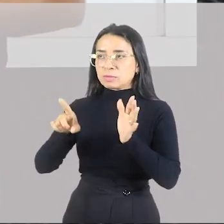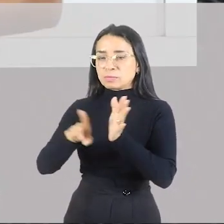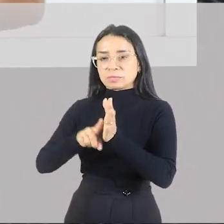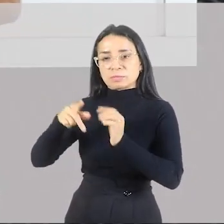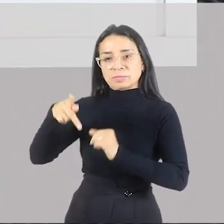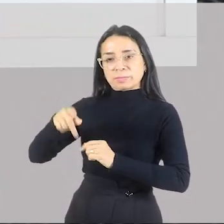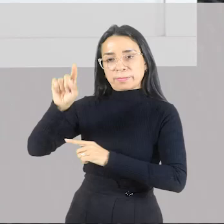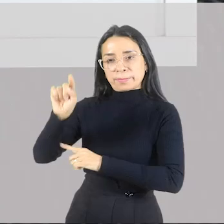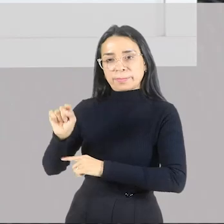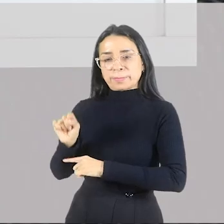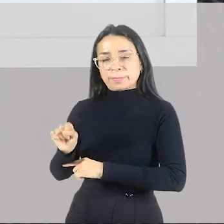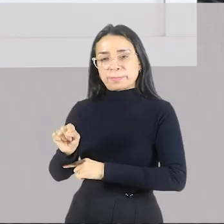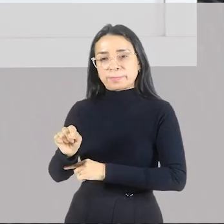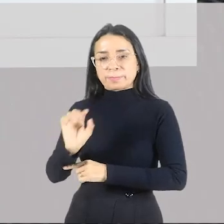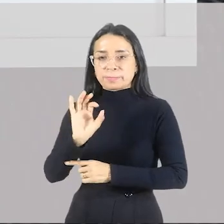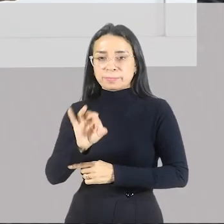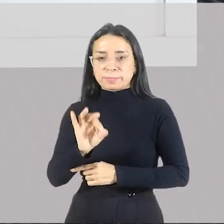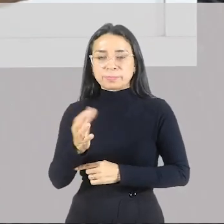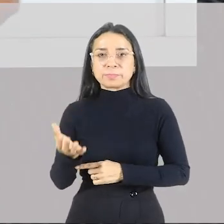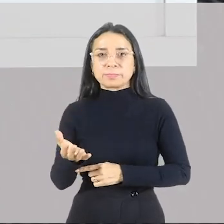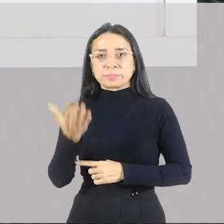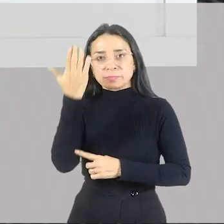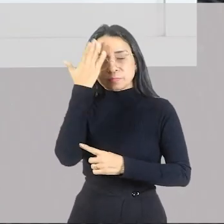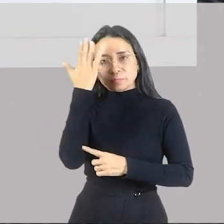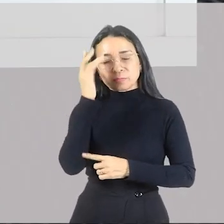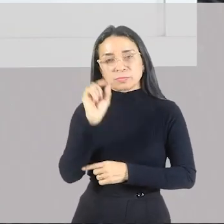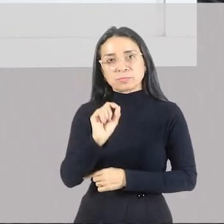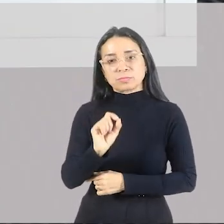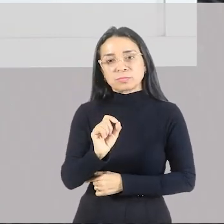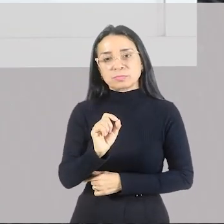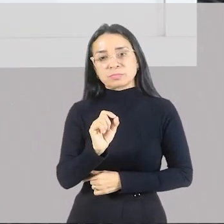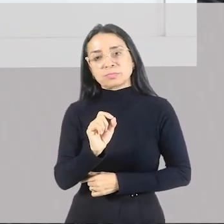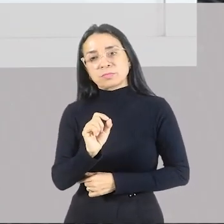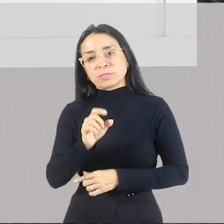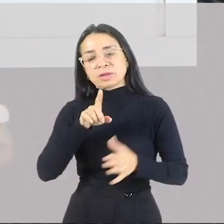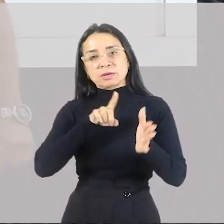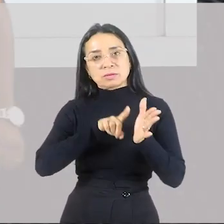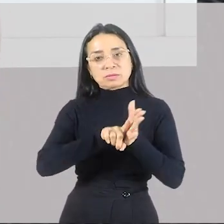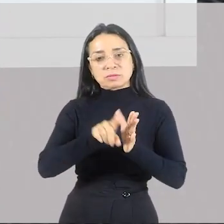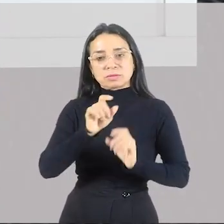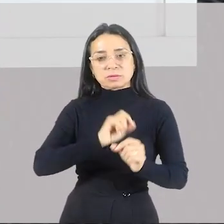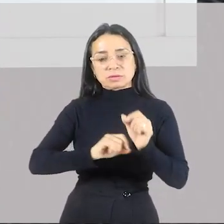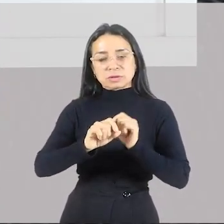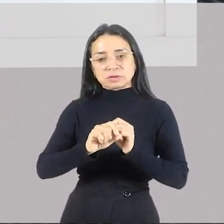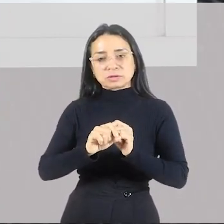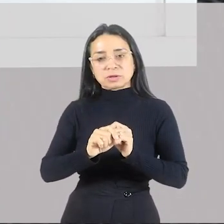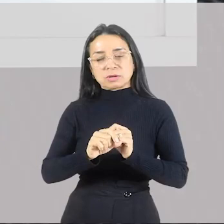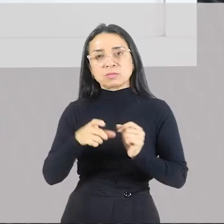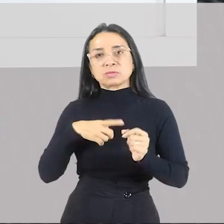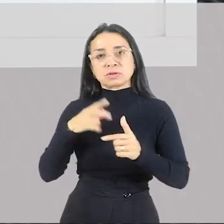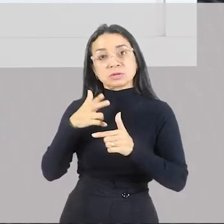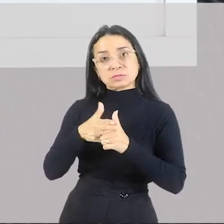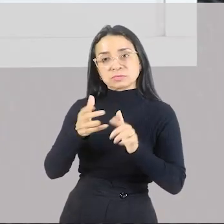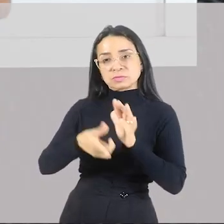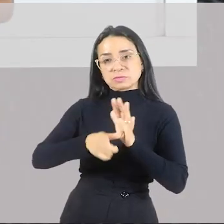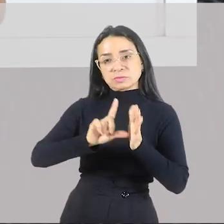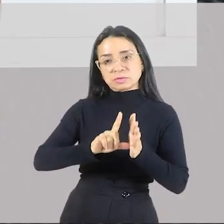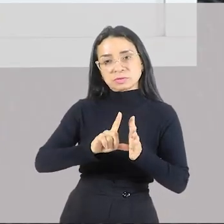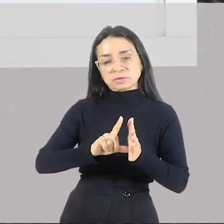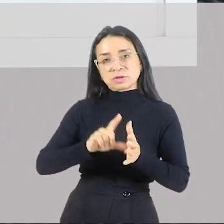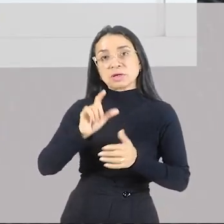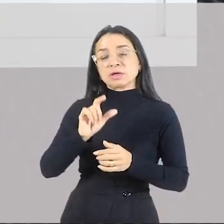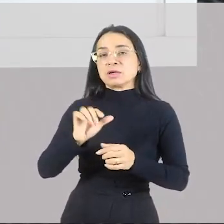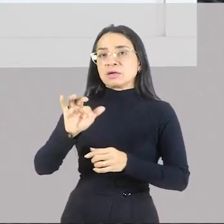da situação. Certo? Entendido? Então, a questão do fatorial está nos vídeos anteriores, né? Você sabe o que é um